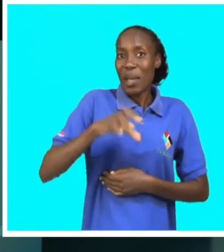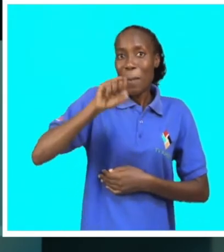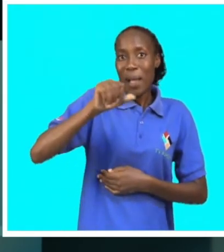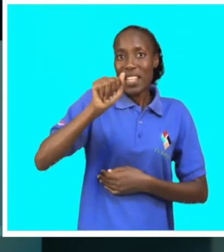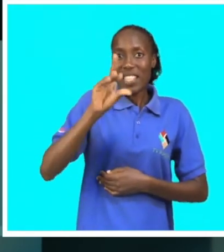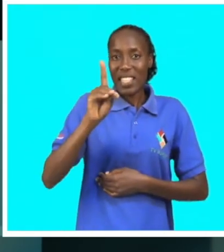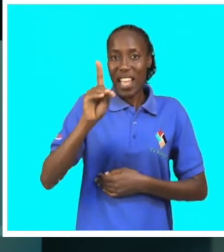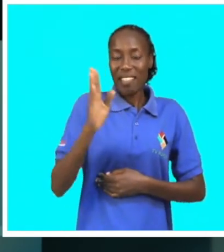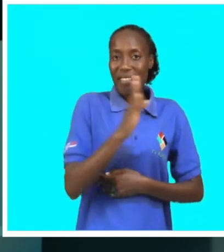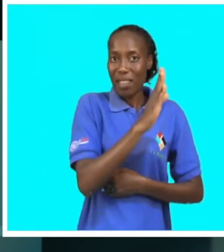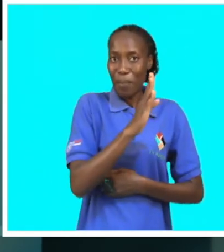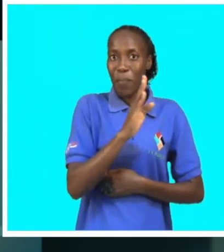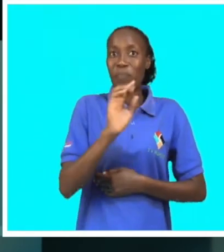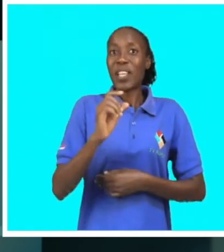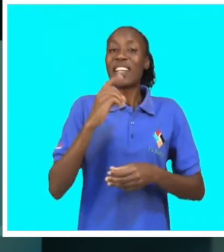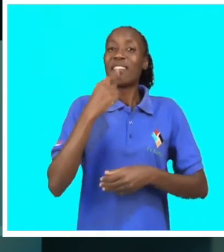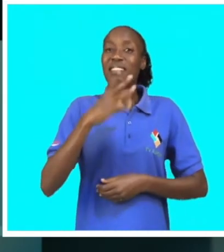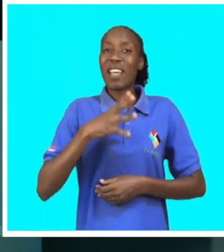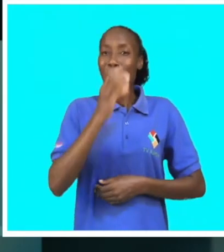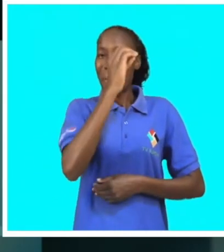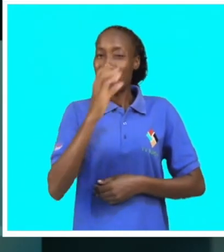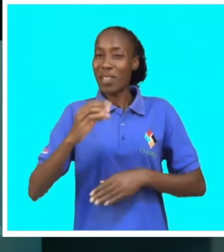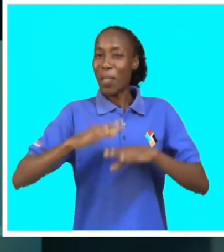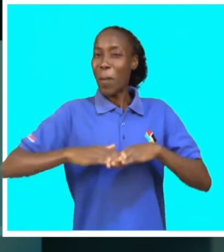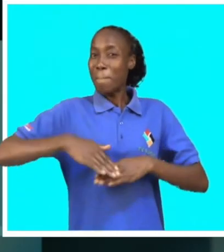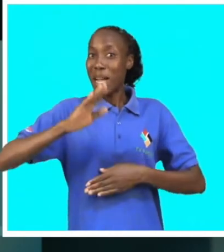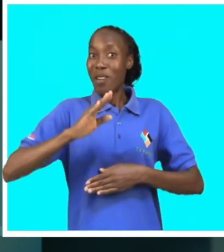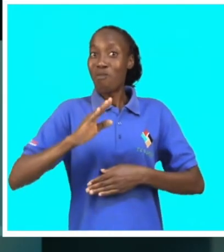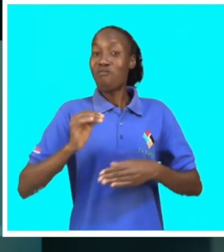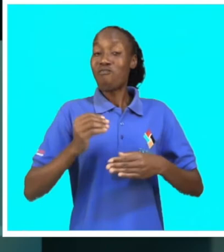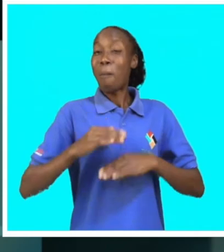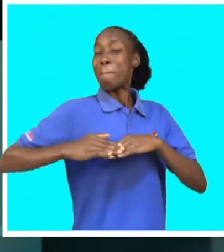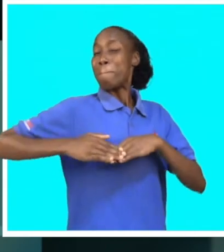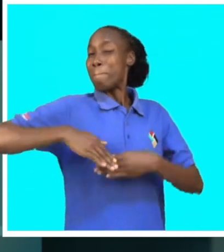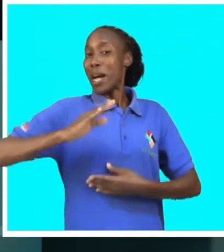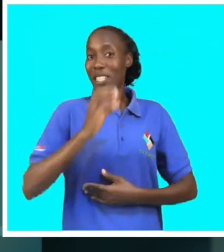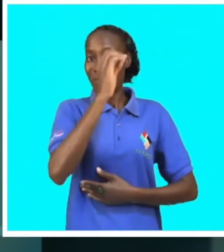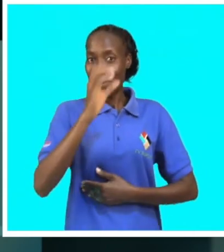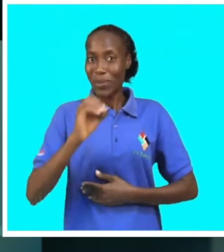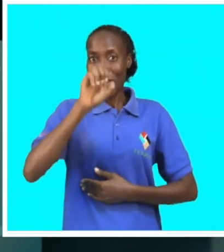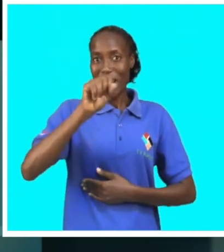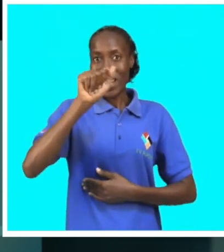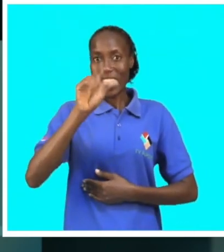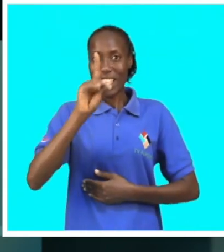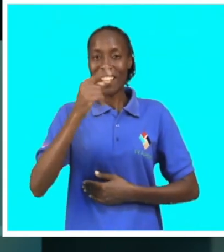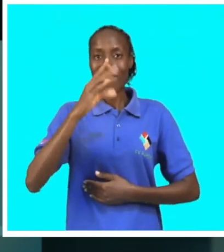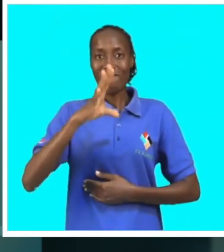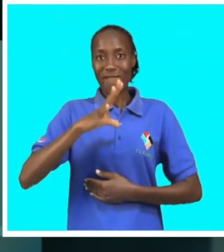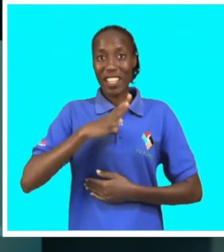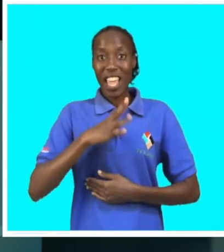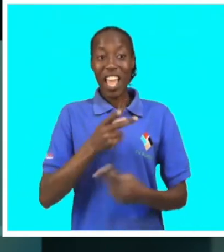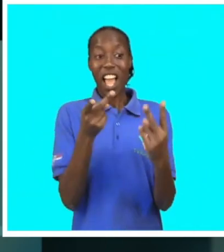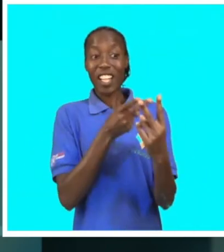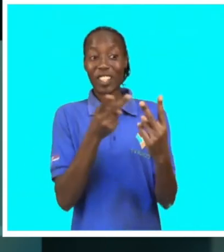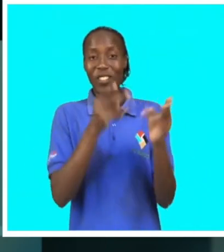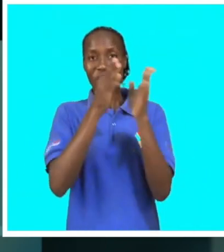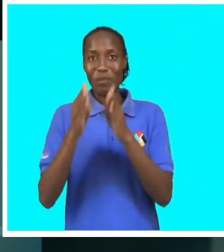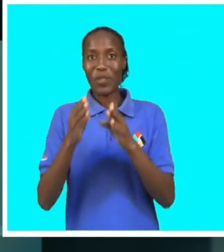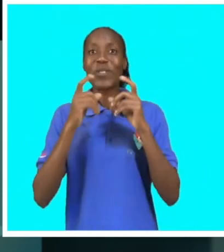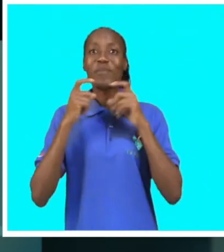de termos uma SAAD com uma percentagem, a maioria, a maior parte da percentagem desta